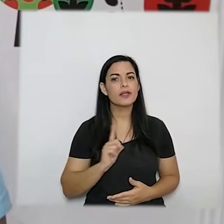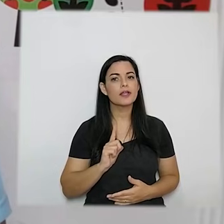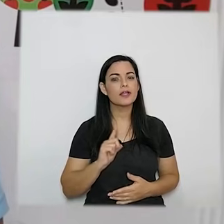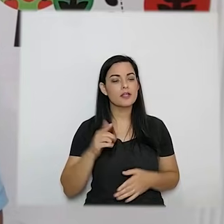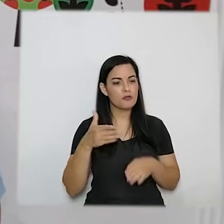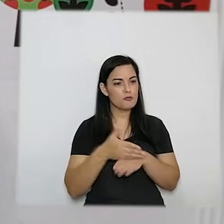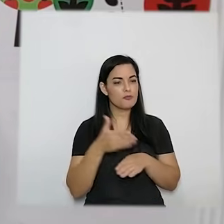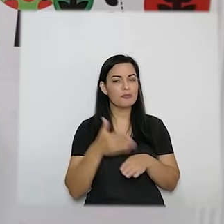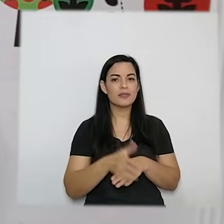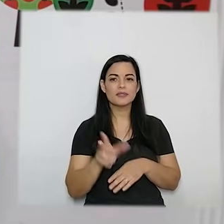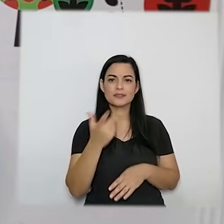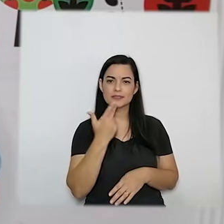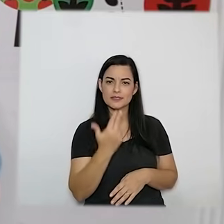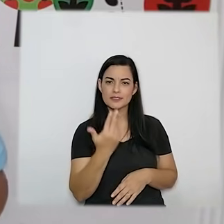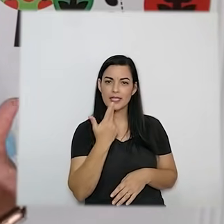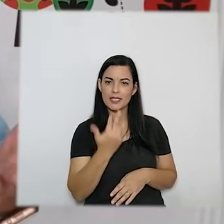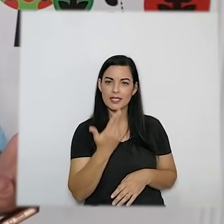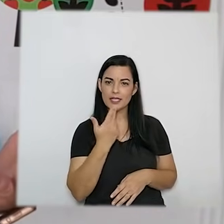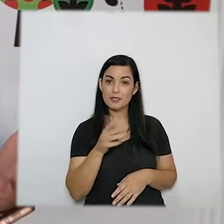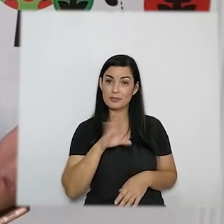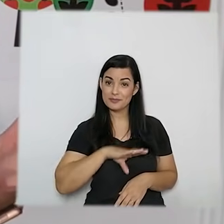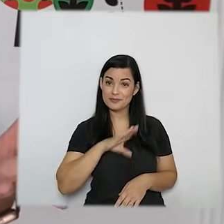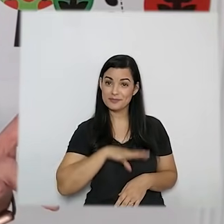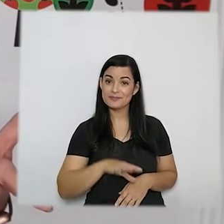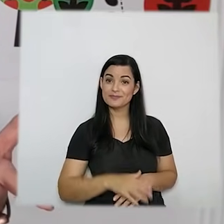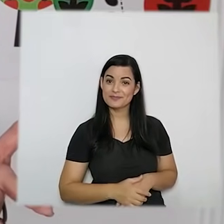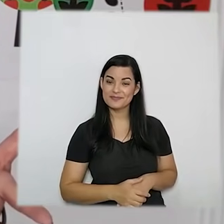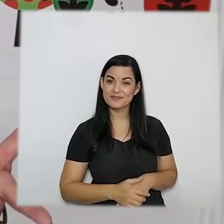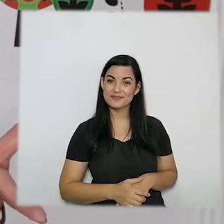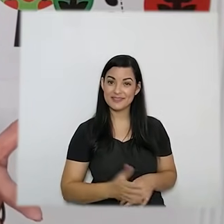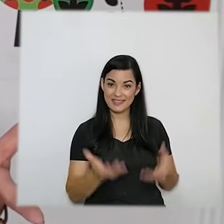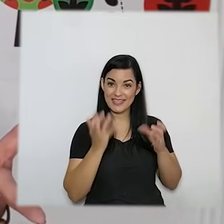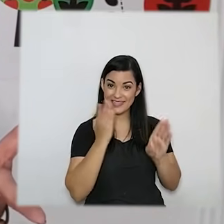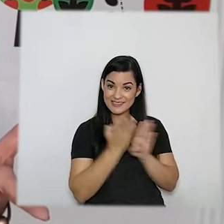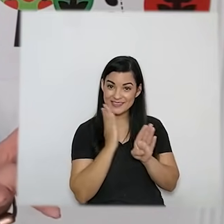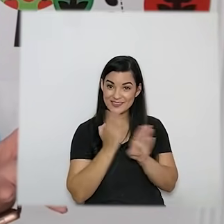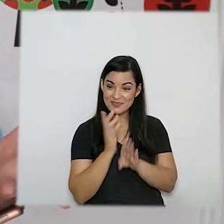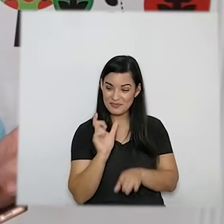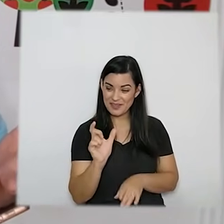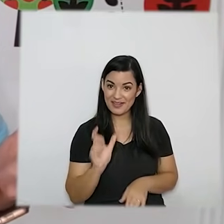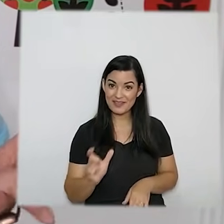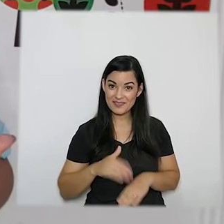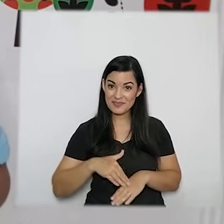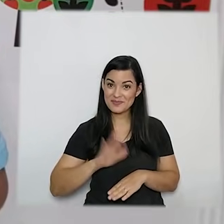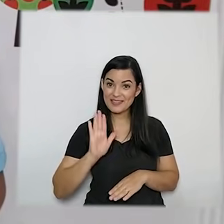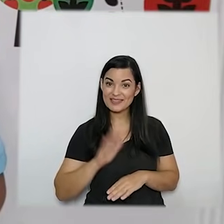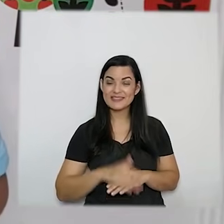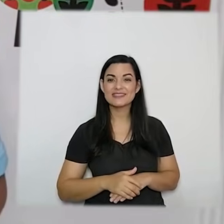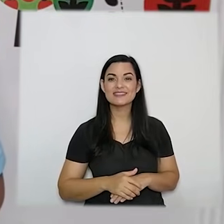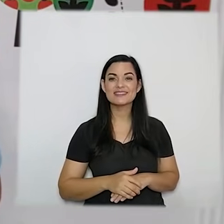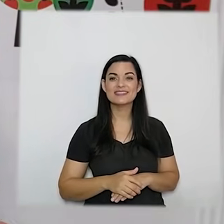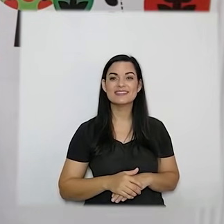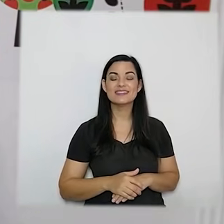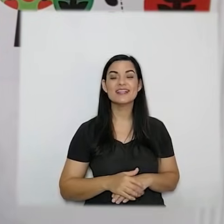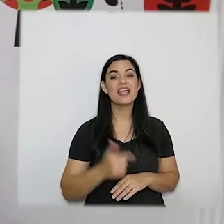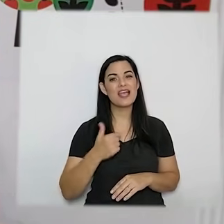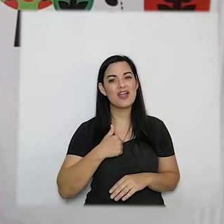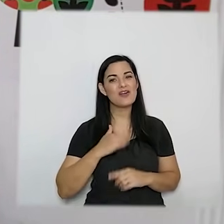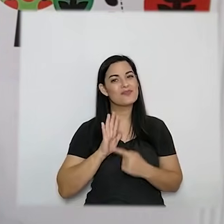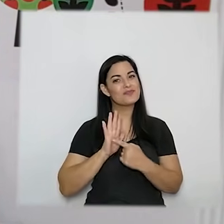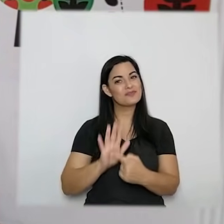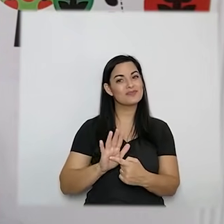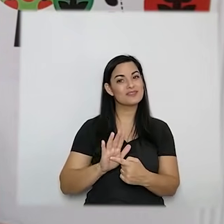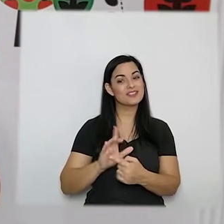parte da língua portuguesa. Então, que tal descobrir algumas dessas palavras aí? A Pro te mostrou um